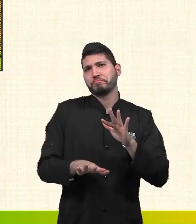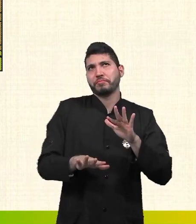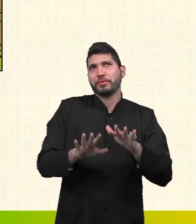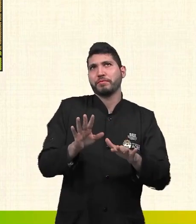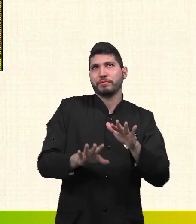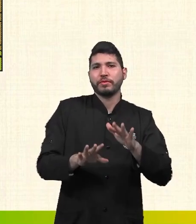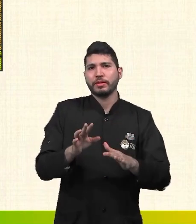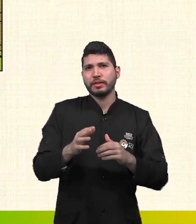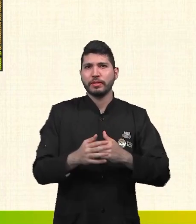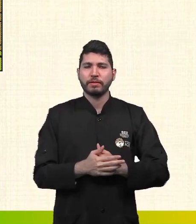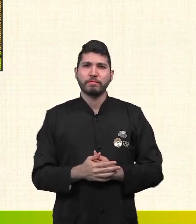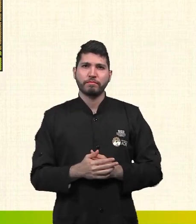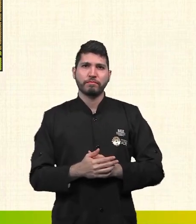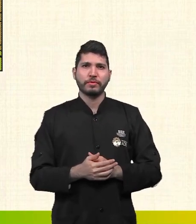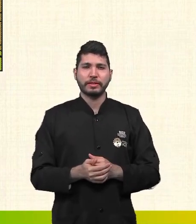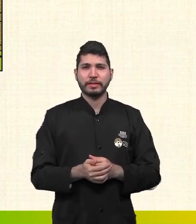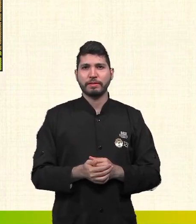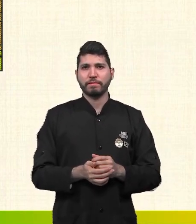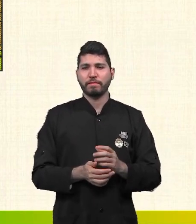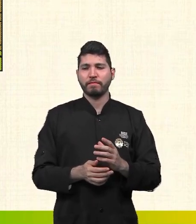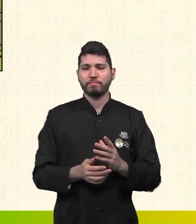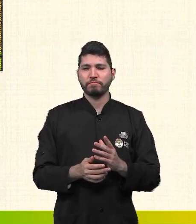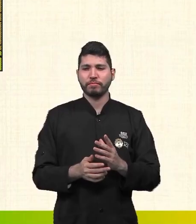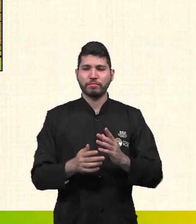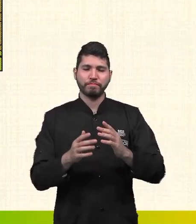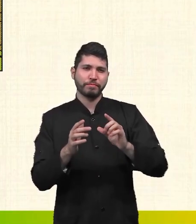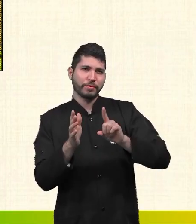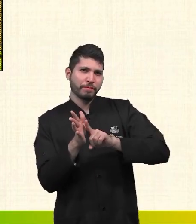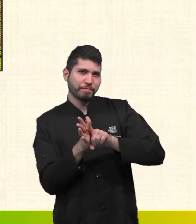tenha testado a paciência de sua mãe.